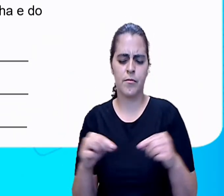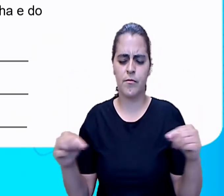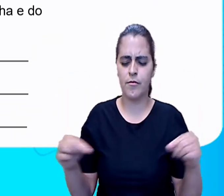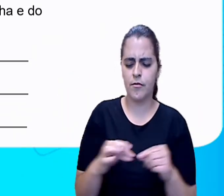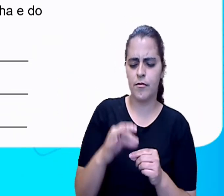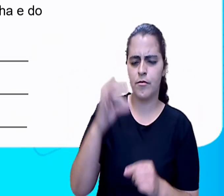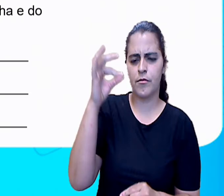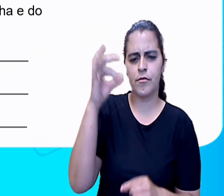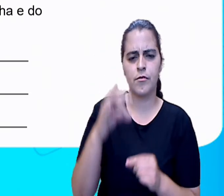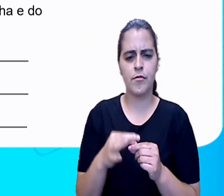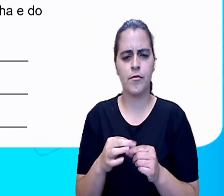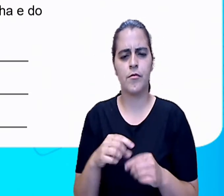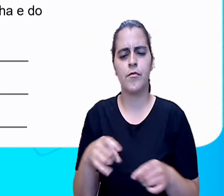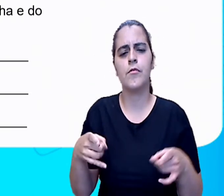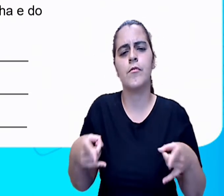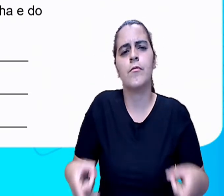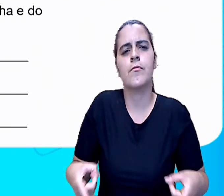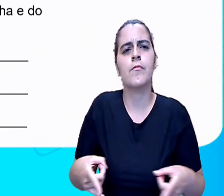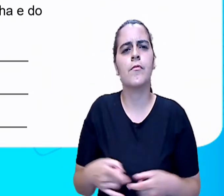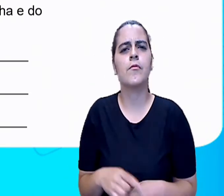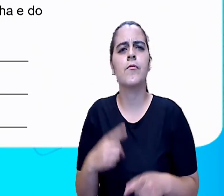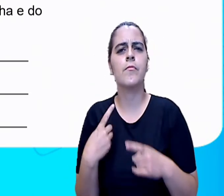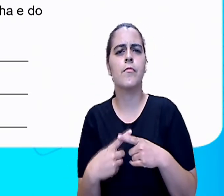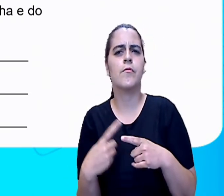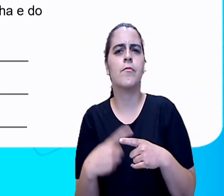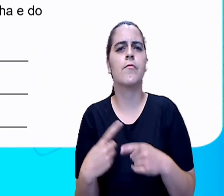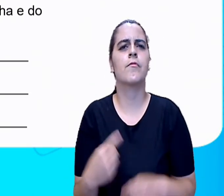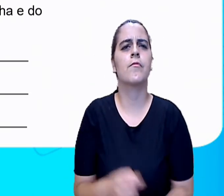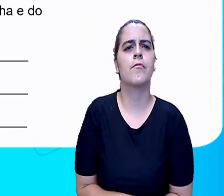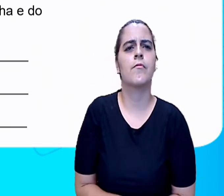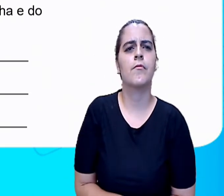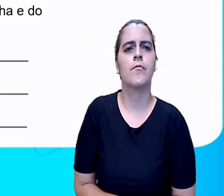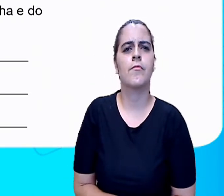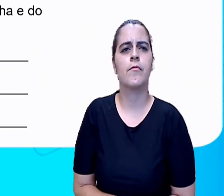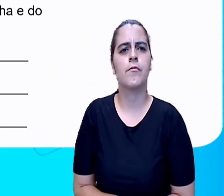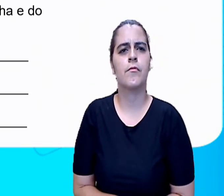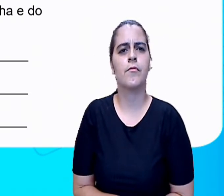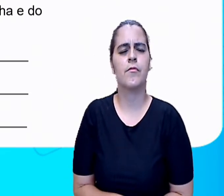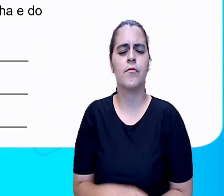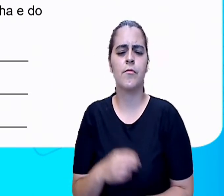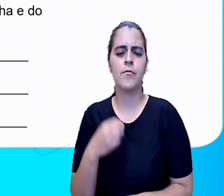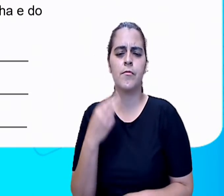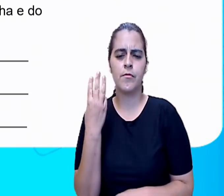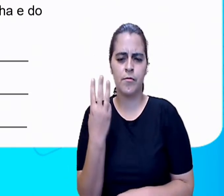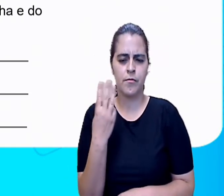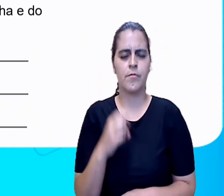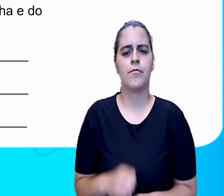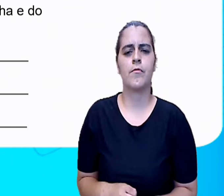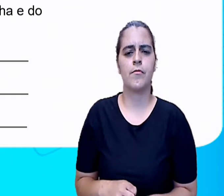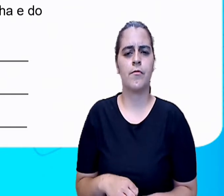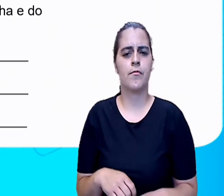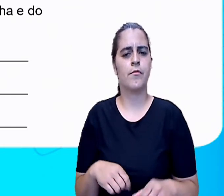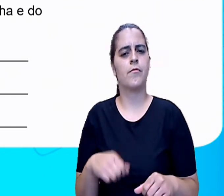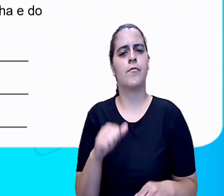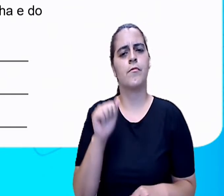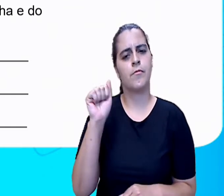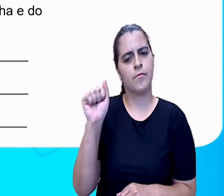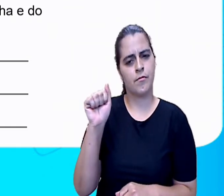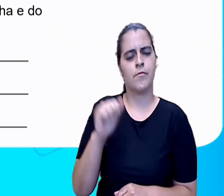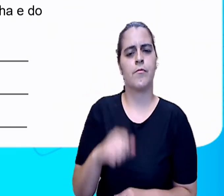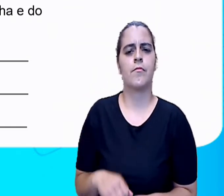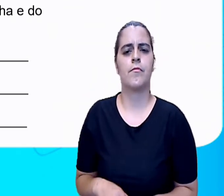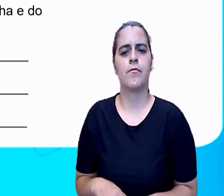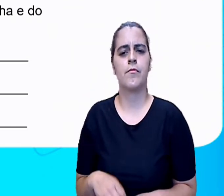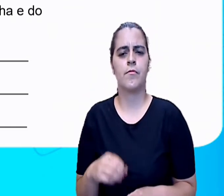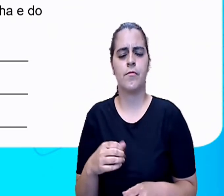o comprimento do seu quarto? E por quê? Nós temos 3 alternativas. Letra A, um cabo